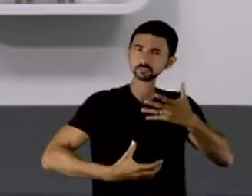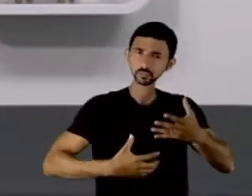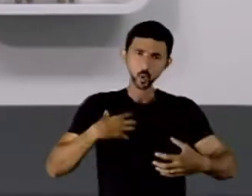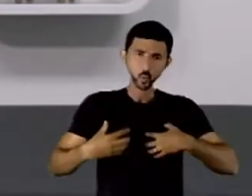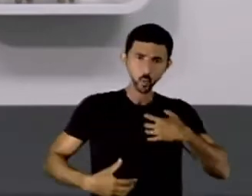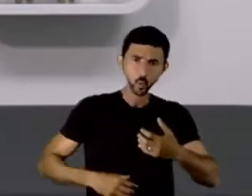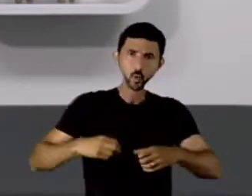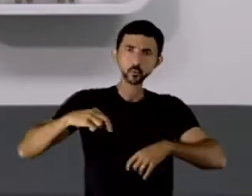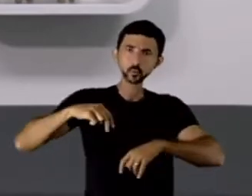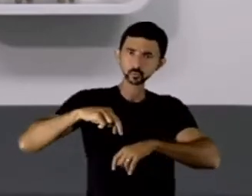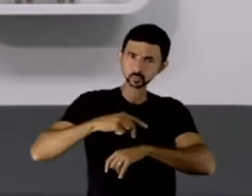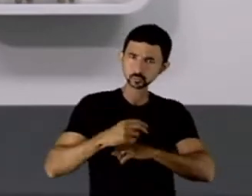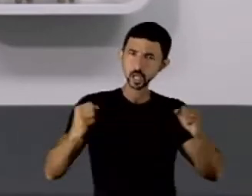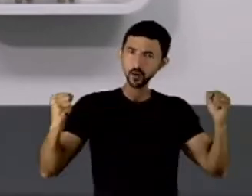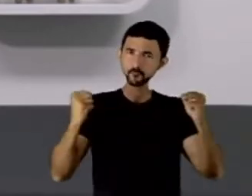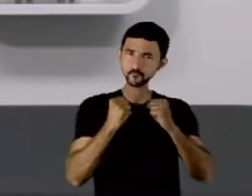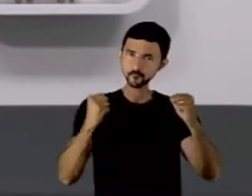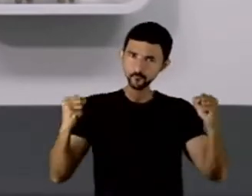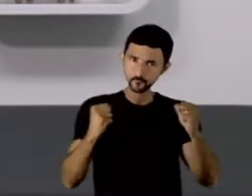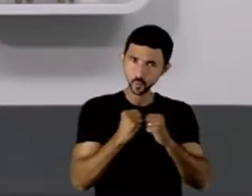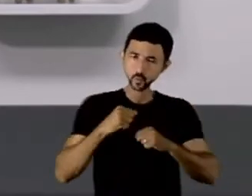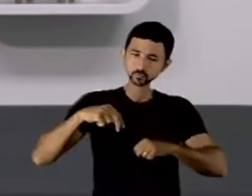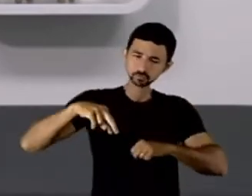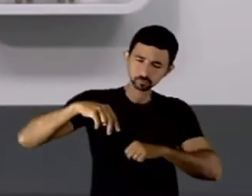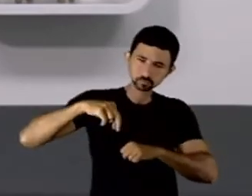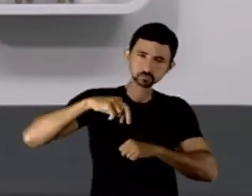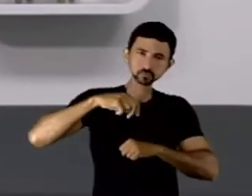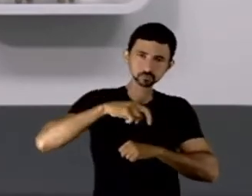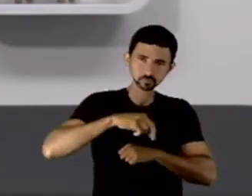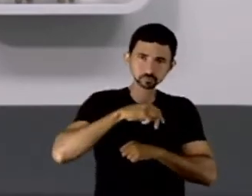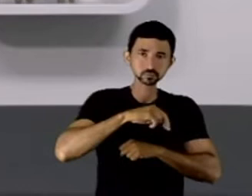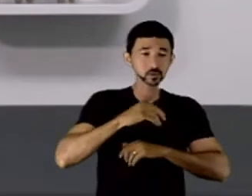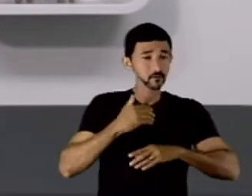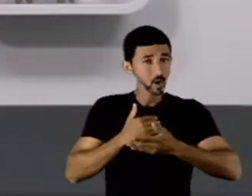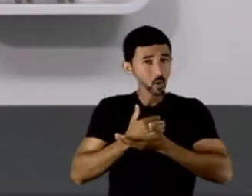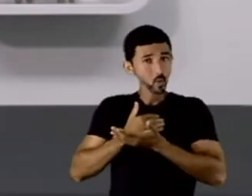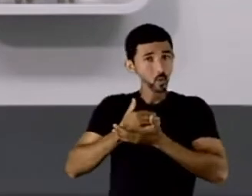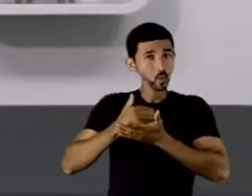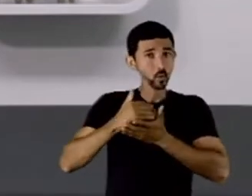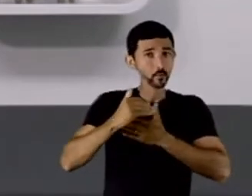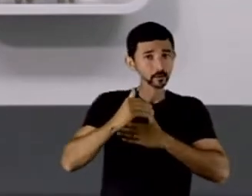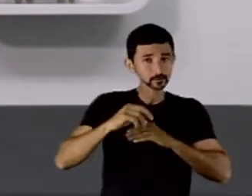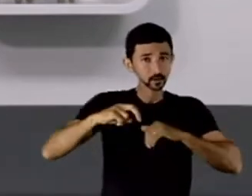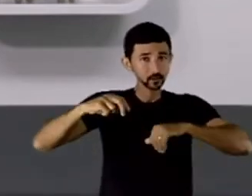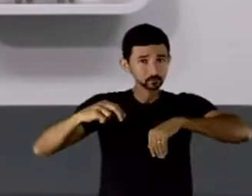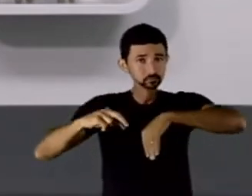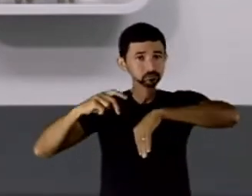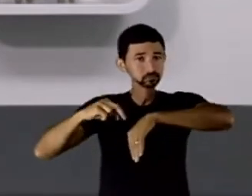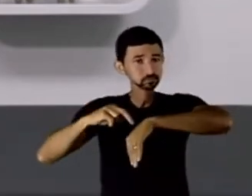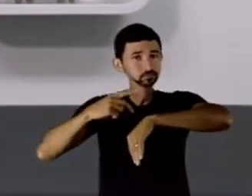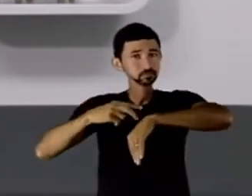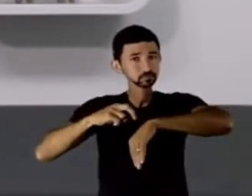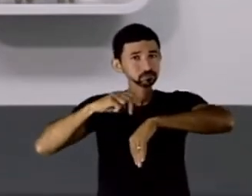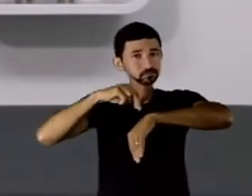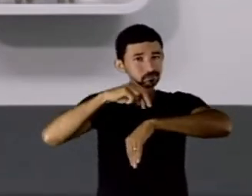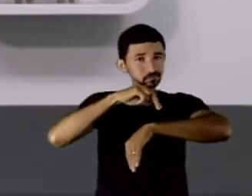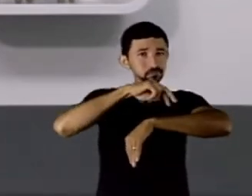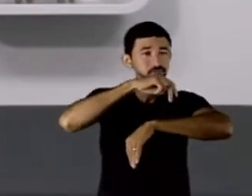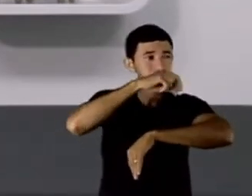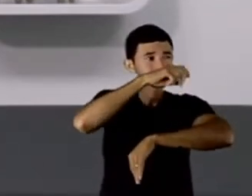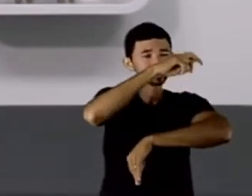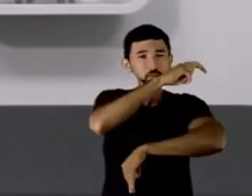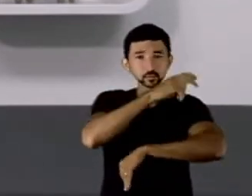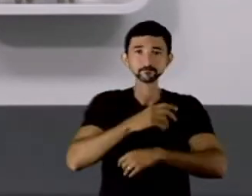organismo através de atividades, de tal forma que você vai começar a subir mais degraus ao longo dos